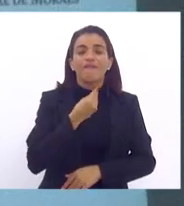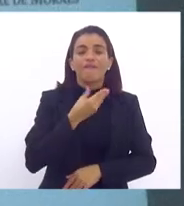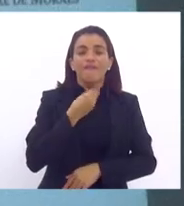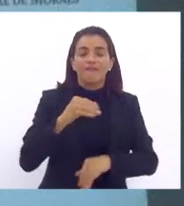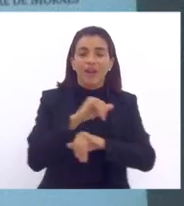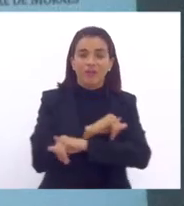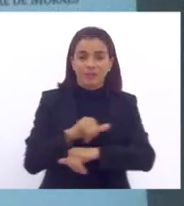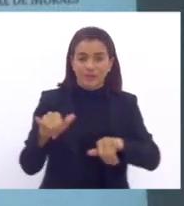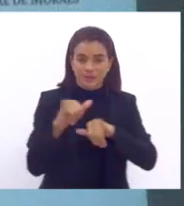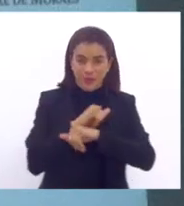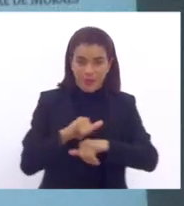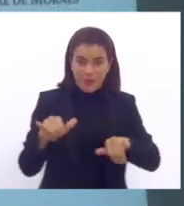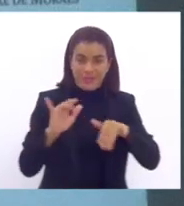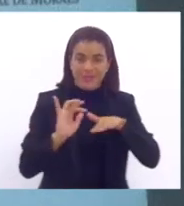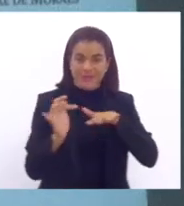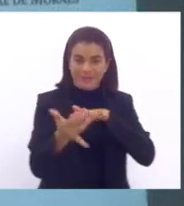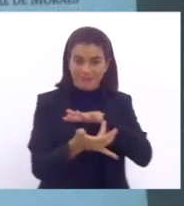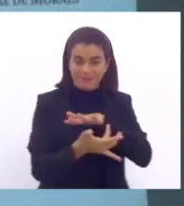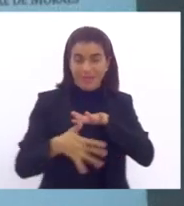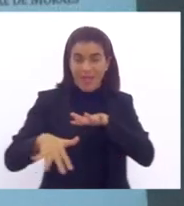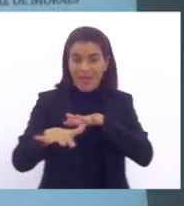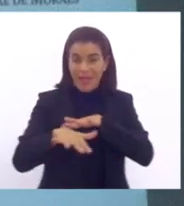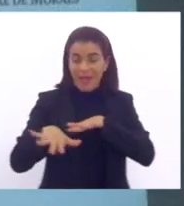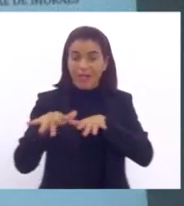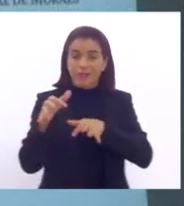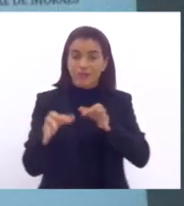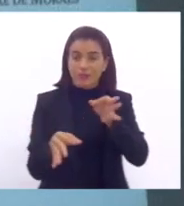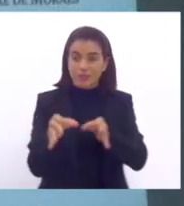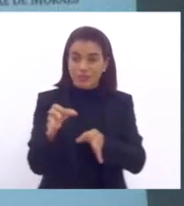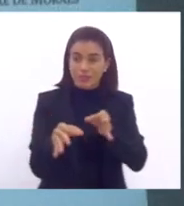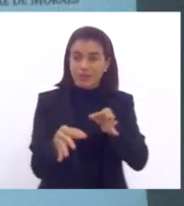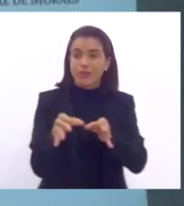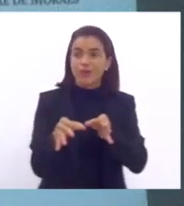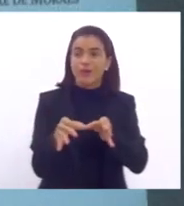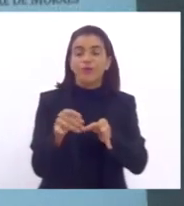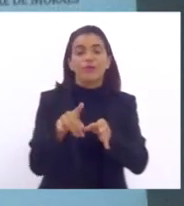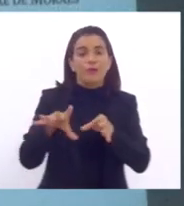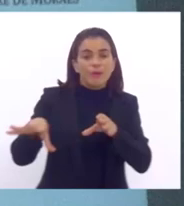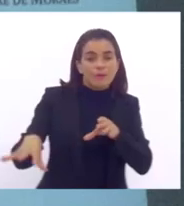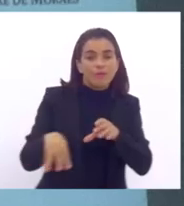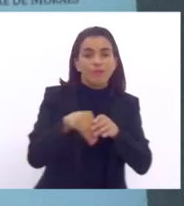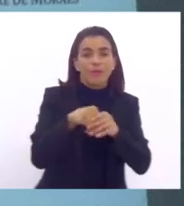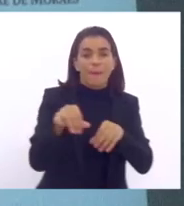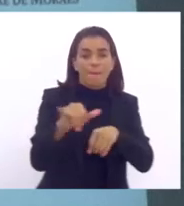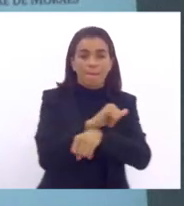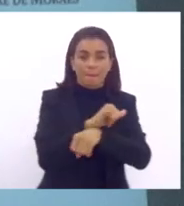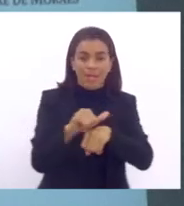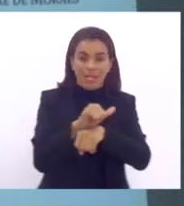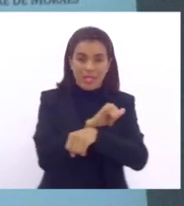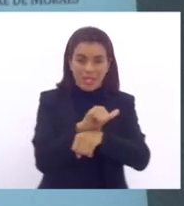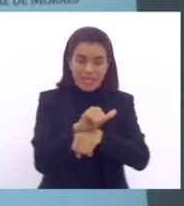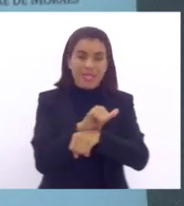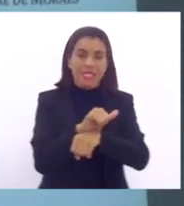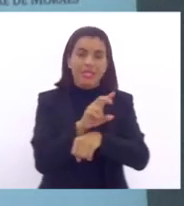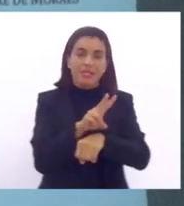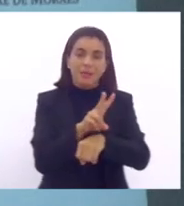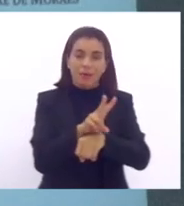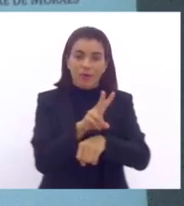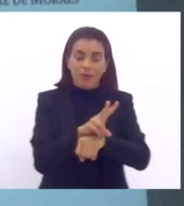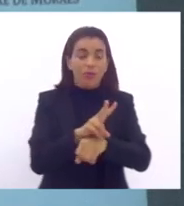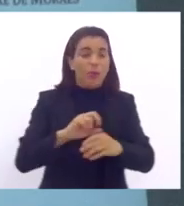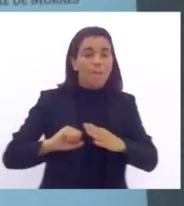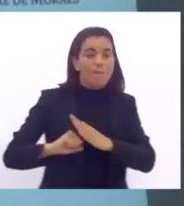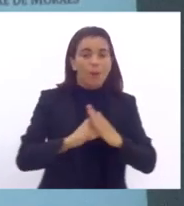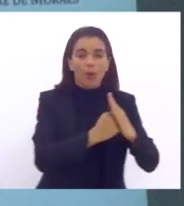que pela primeira vez no ordenamento jurídico Né desde que se tem conhecimento eh instituiu como medida cautelar o bloqueio de